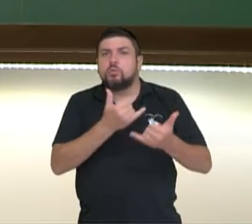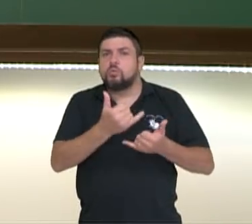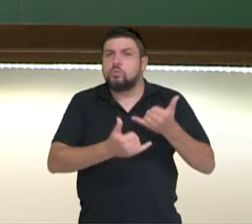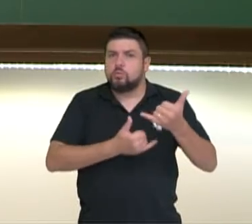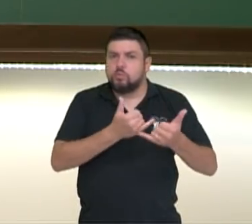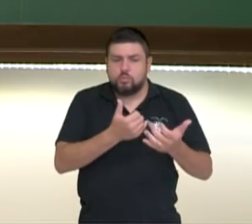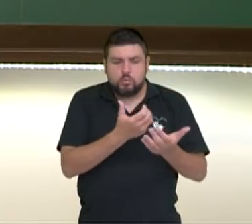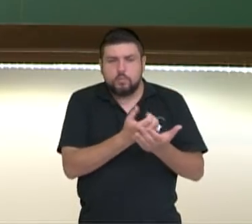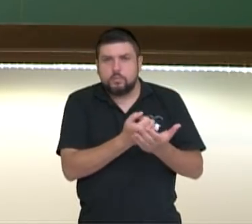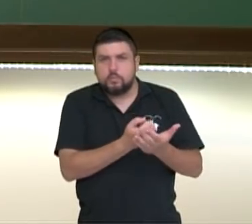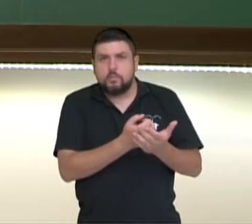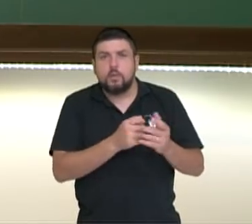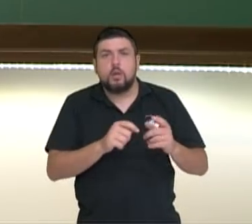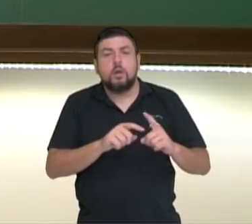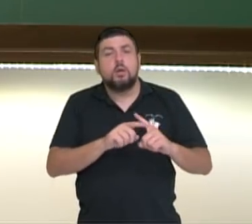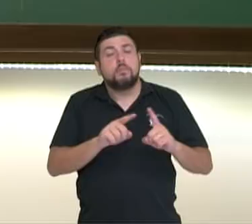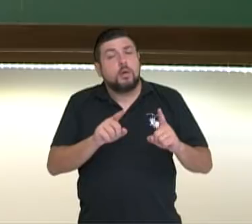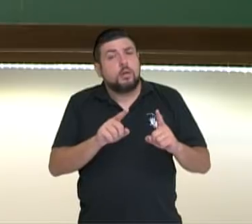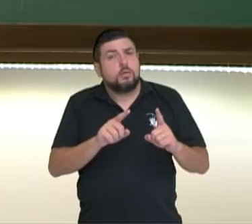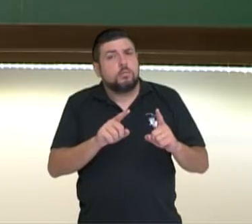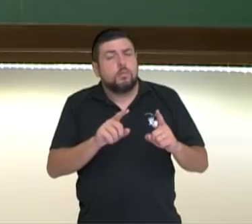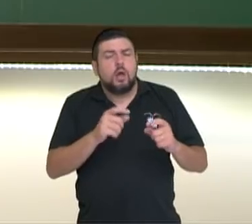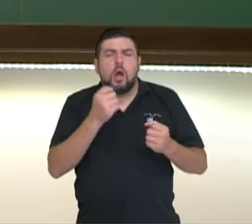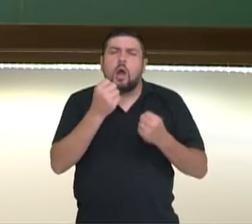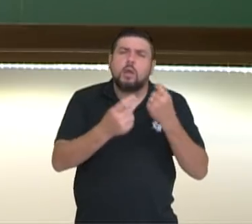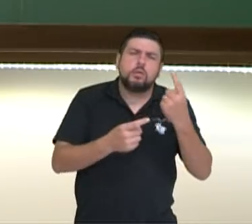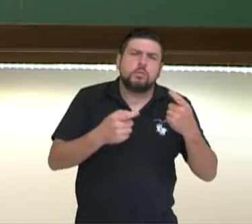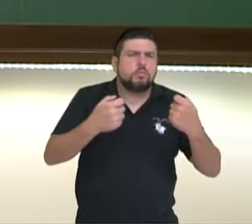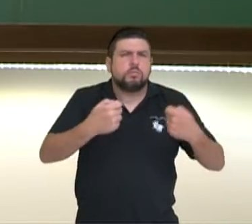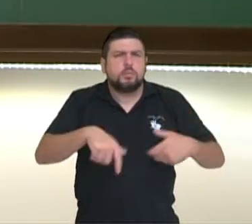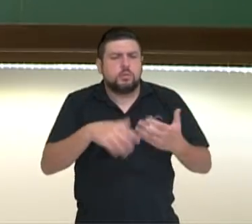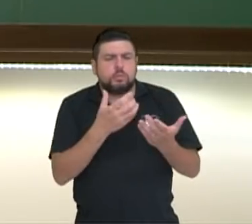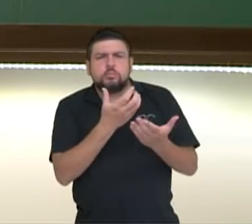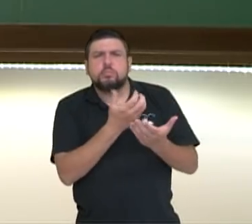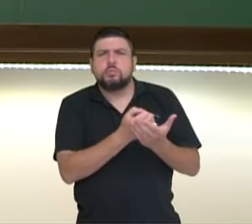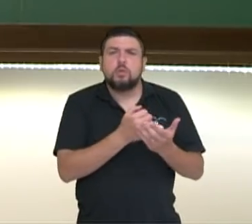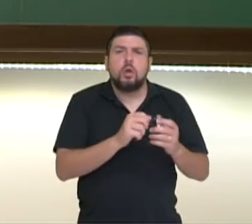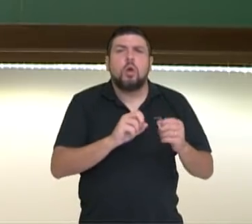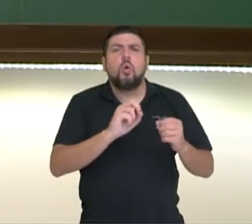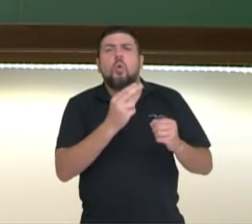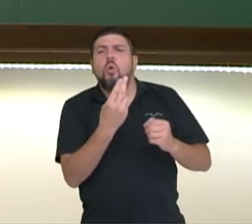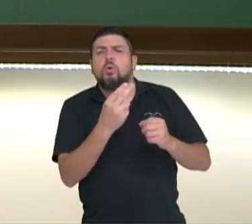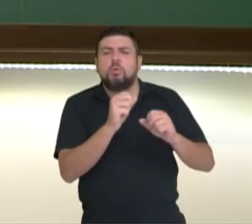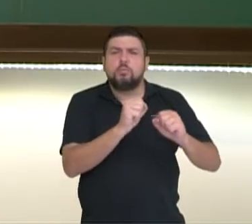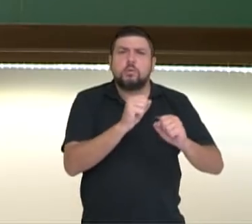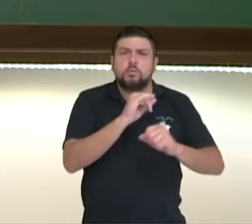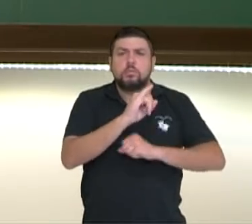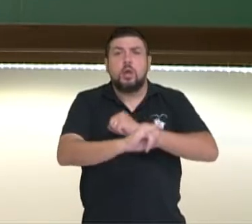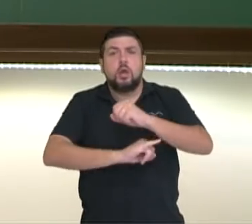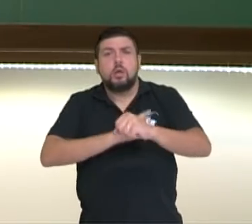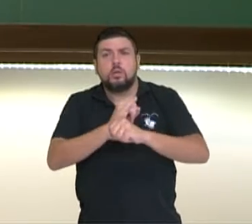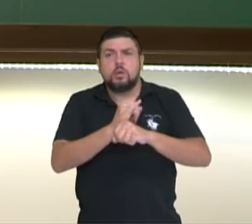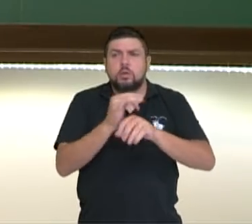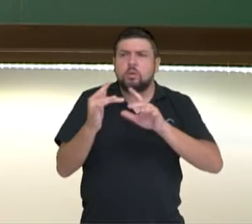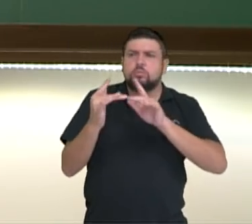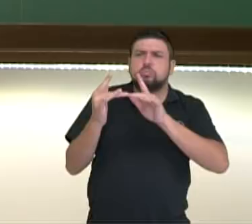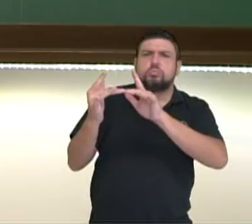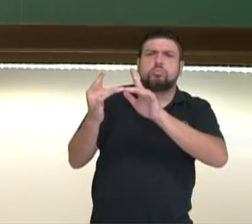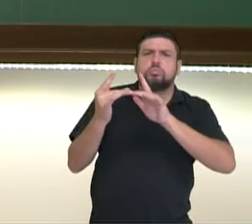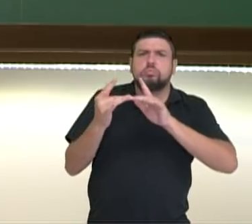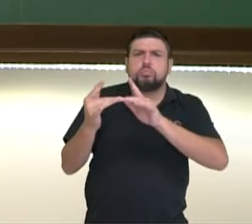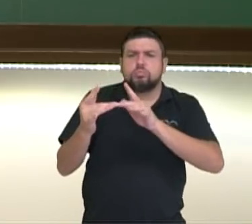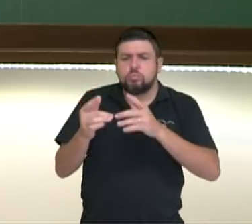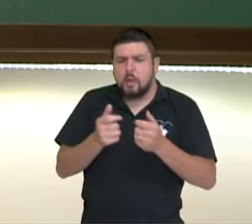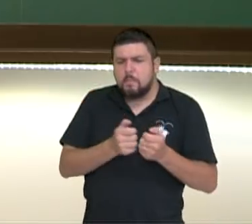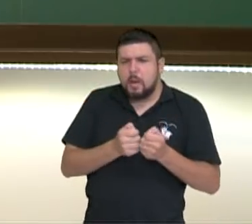não preciso instalar os jogos, eu posso jogar online, diretamente pela internet. Então essa transformação do